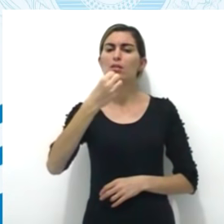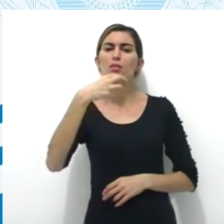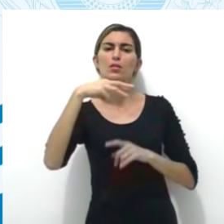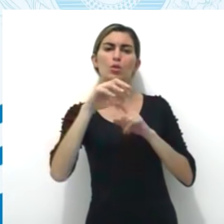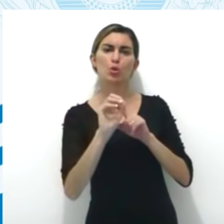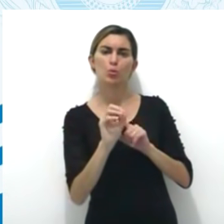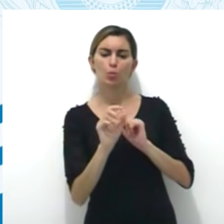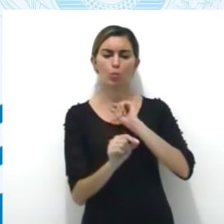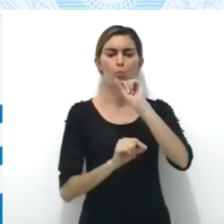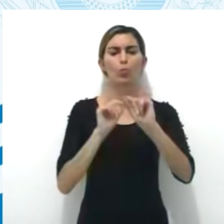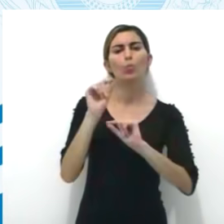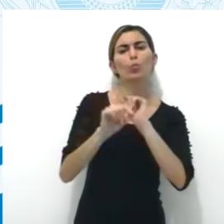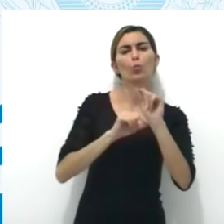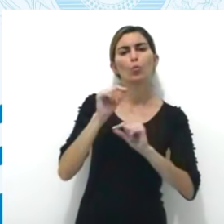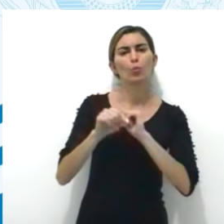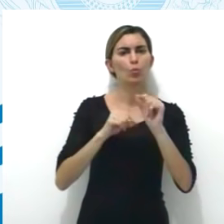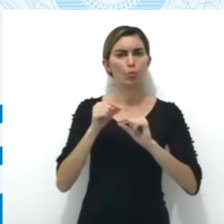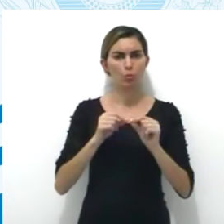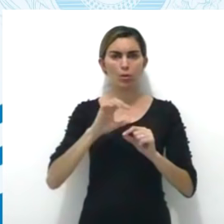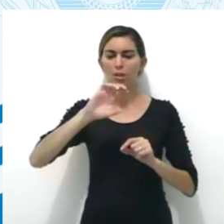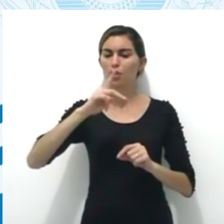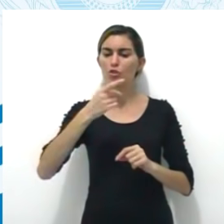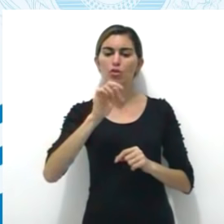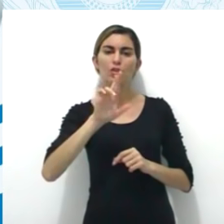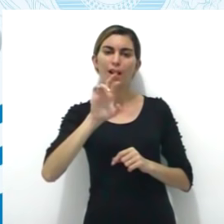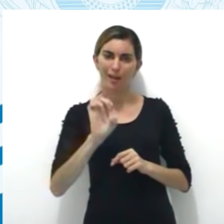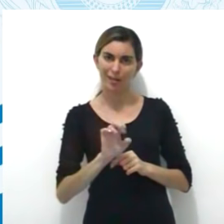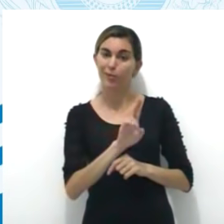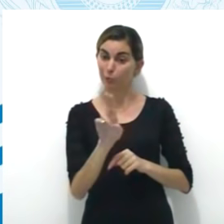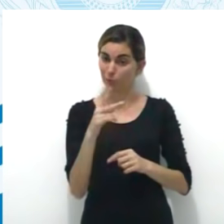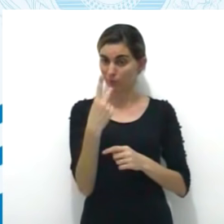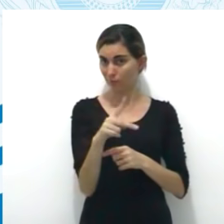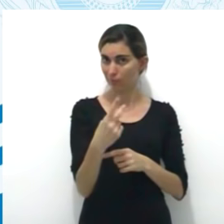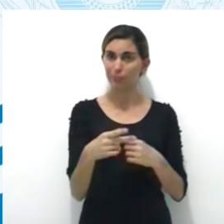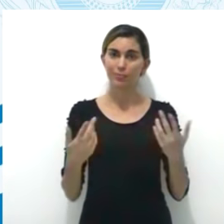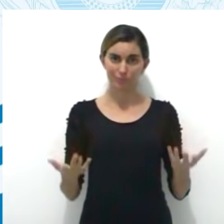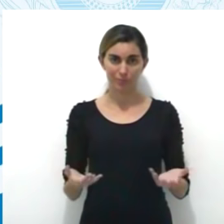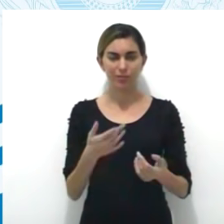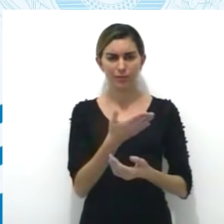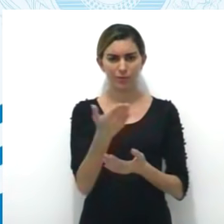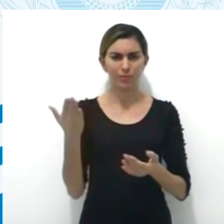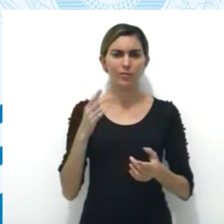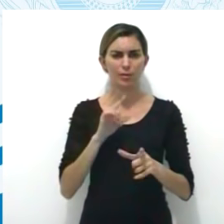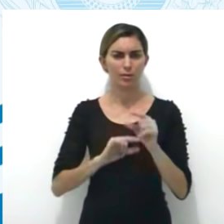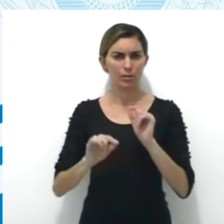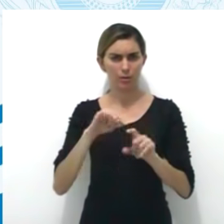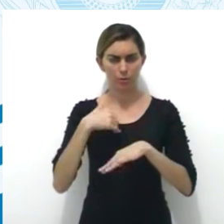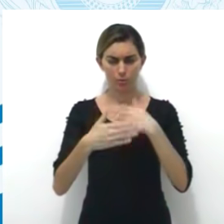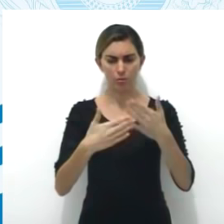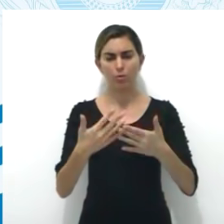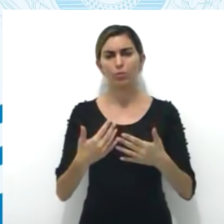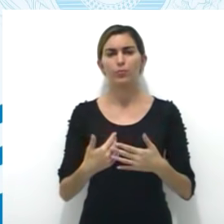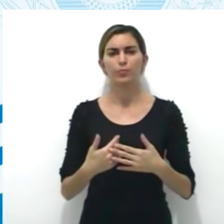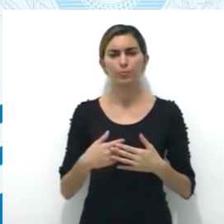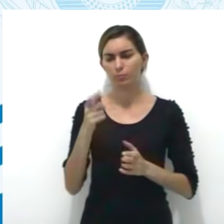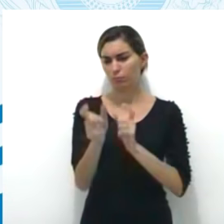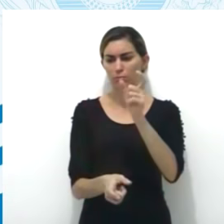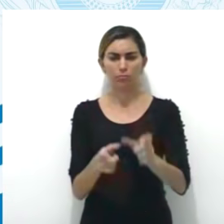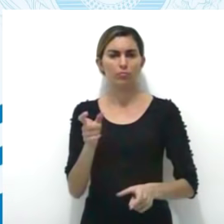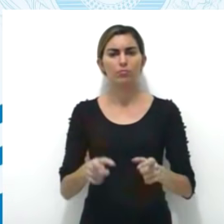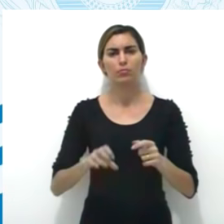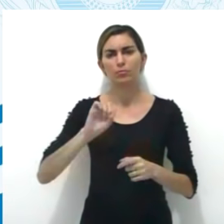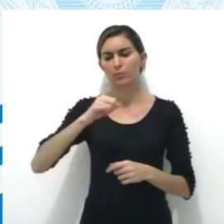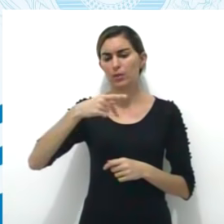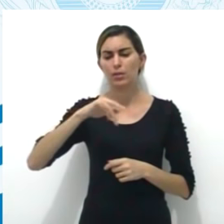de quem? De quem? De Charles Darwin. Ou seja, a seleção natural das